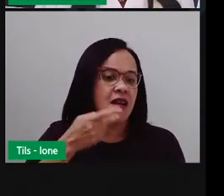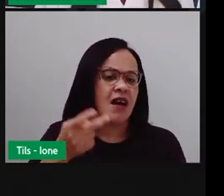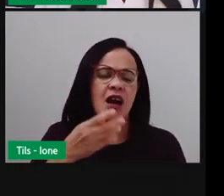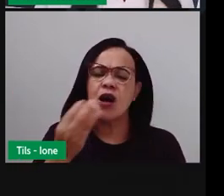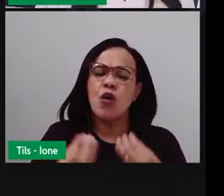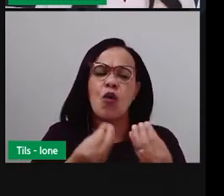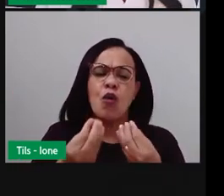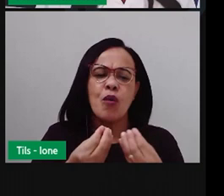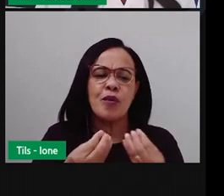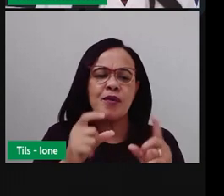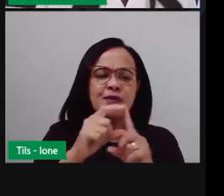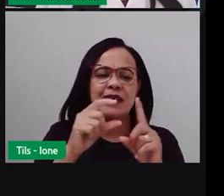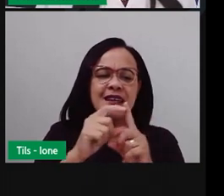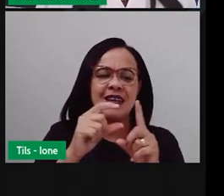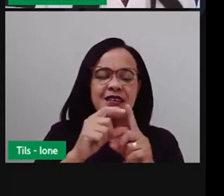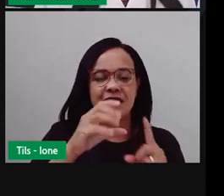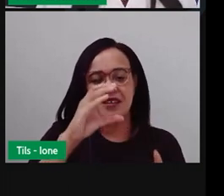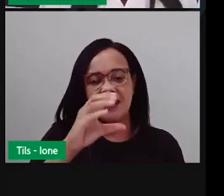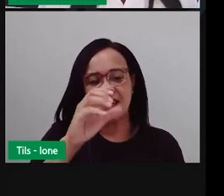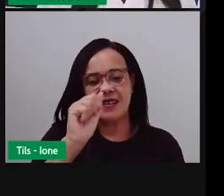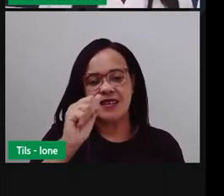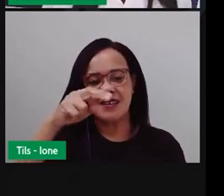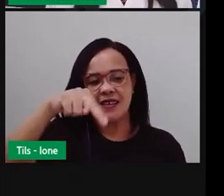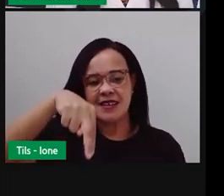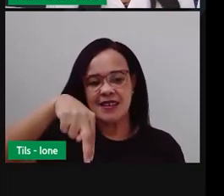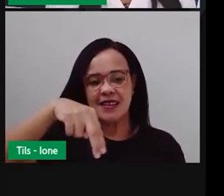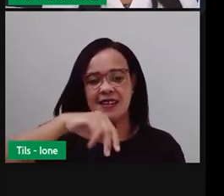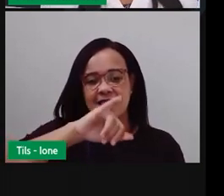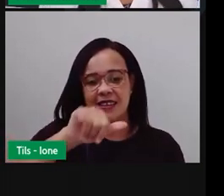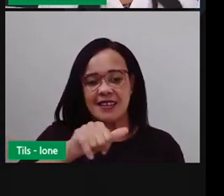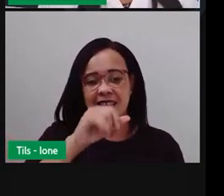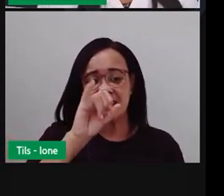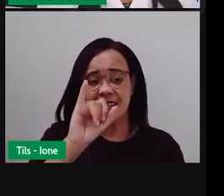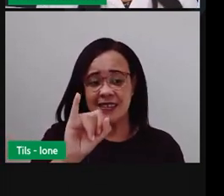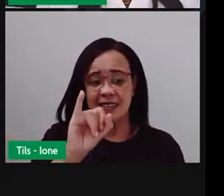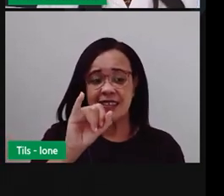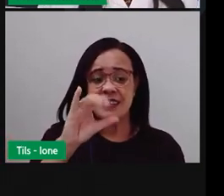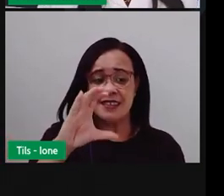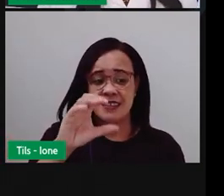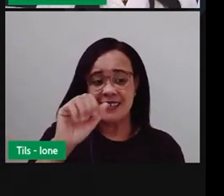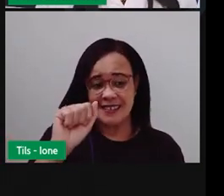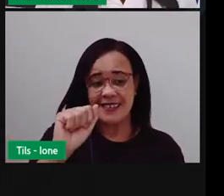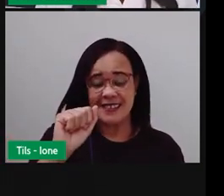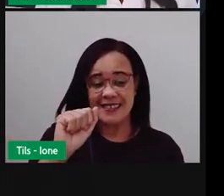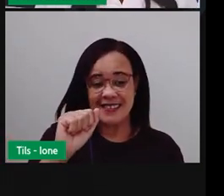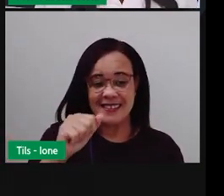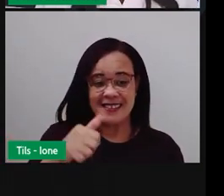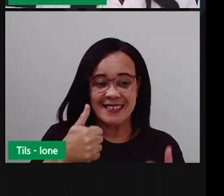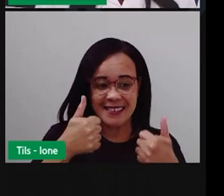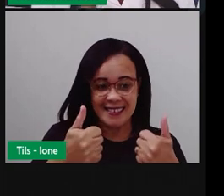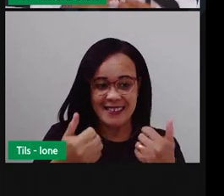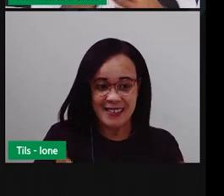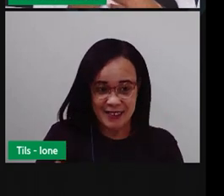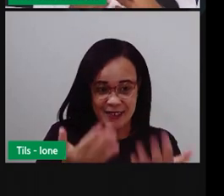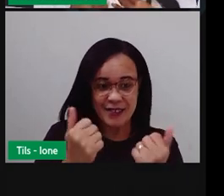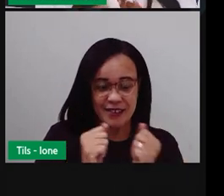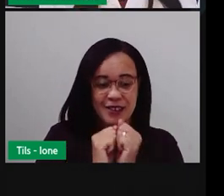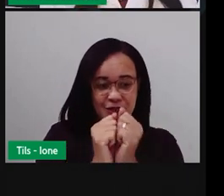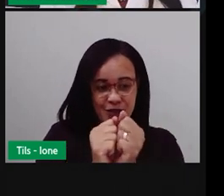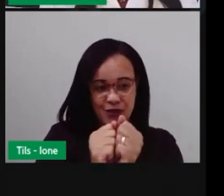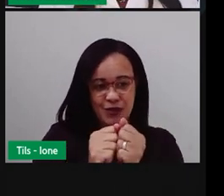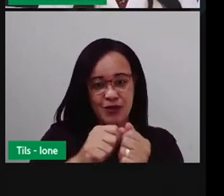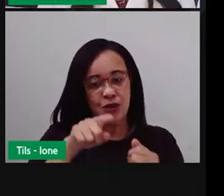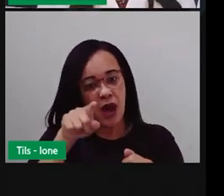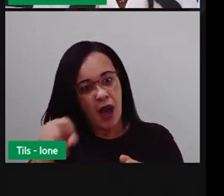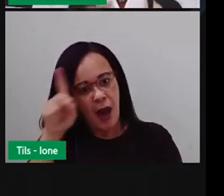sílabas. Então, eu vou retirar aqui essa sílaba que eu já mostrei. E vamos fazer juntos. Eu vou falando aqui